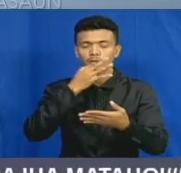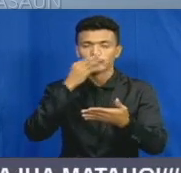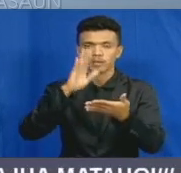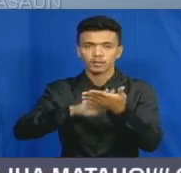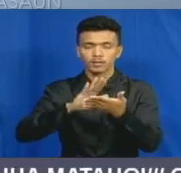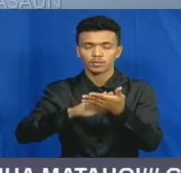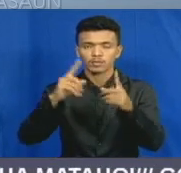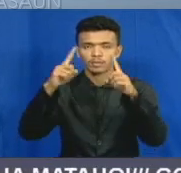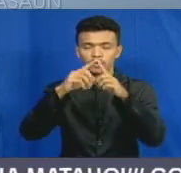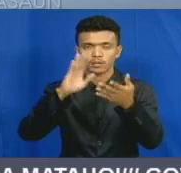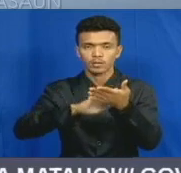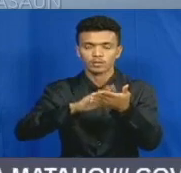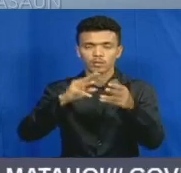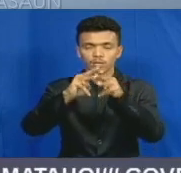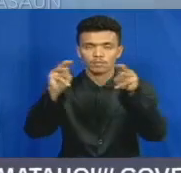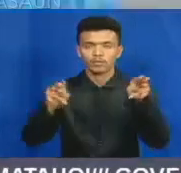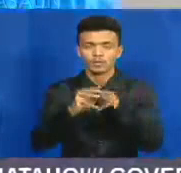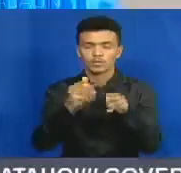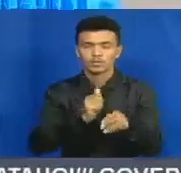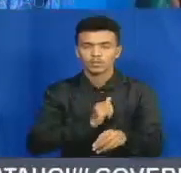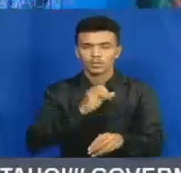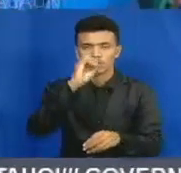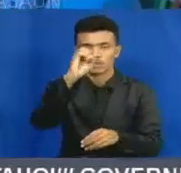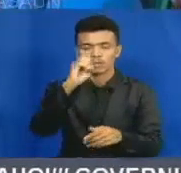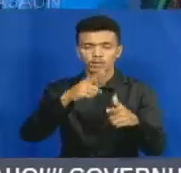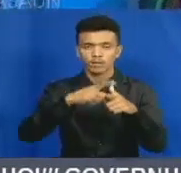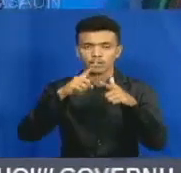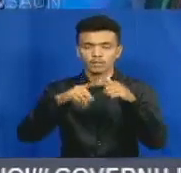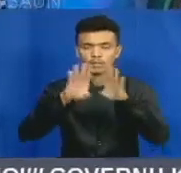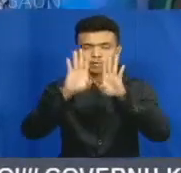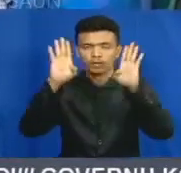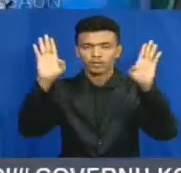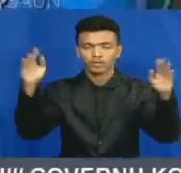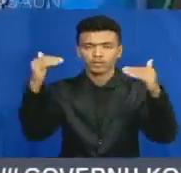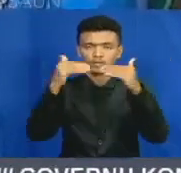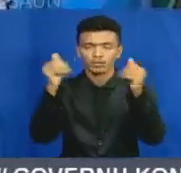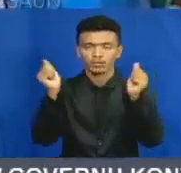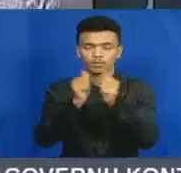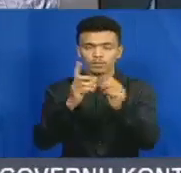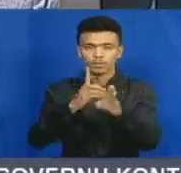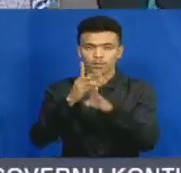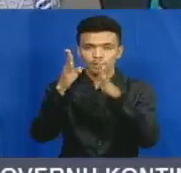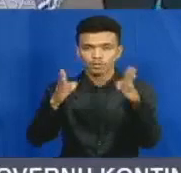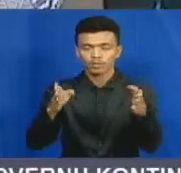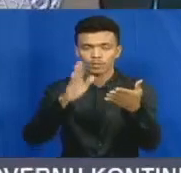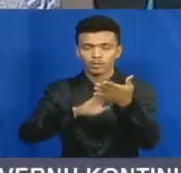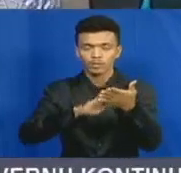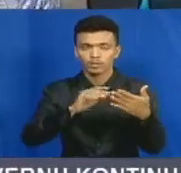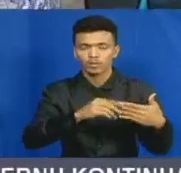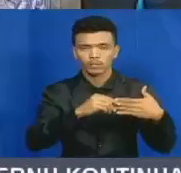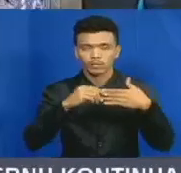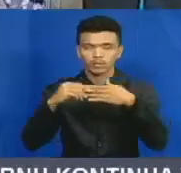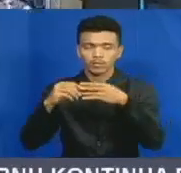e município Ainaru. Já foi a abertura encontro com o dirigente da Escola Sira, administrador do